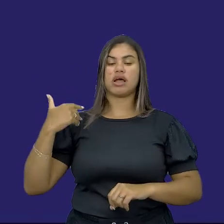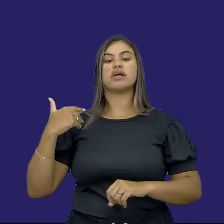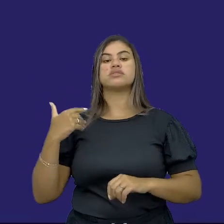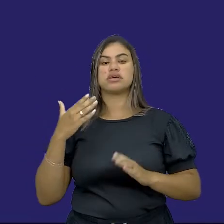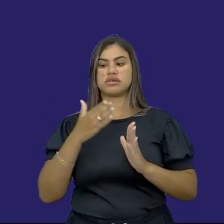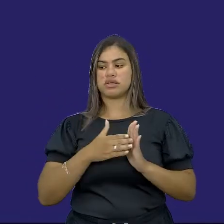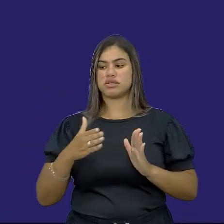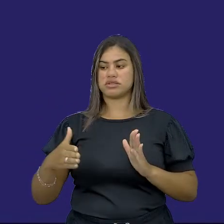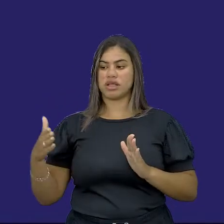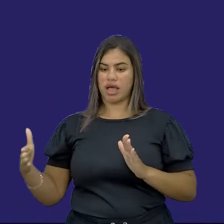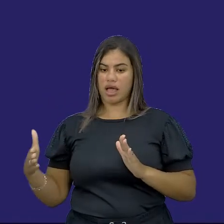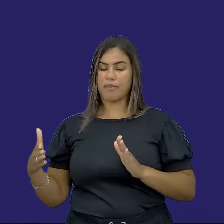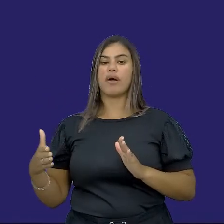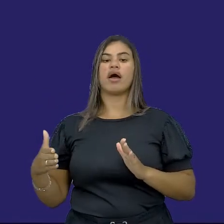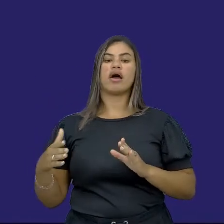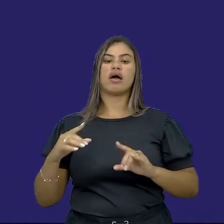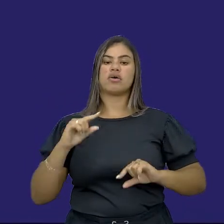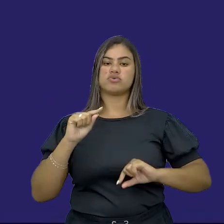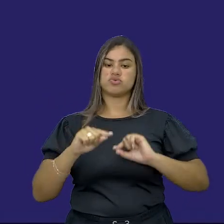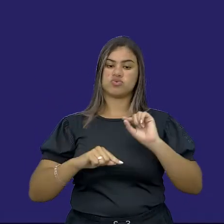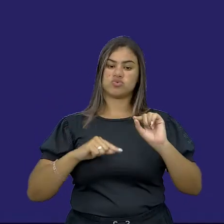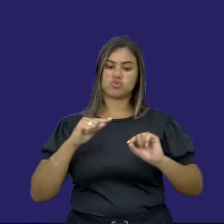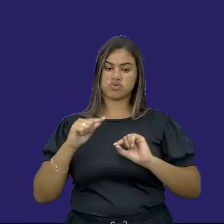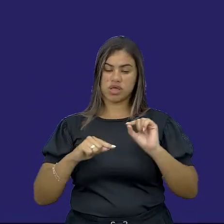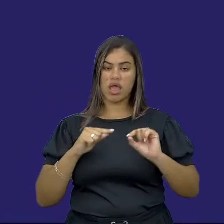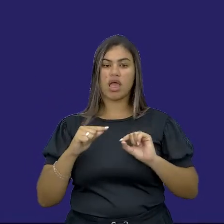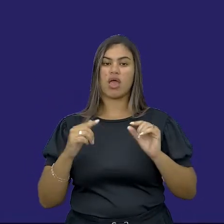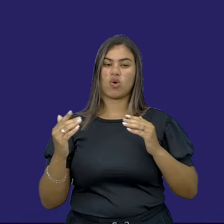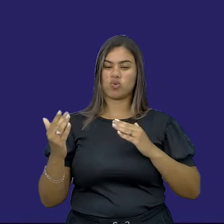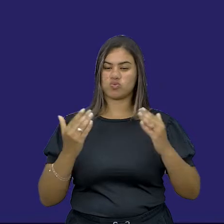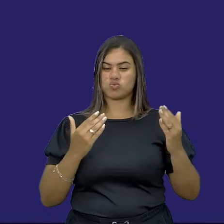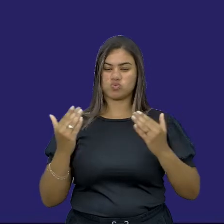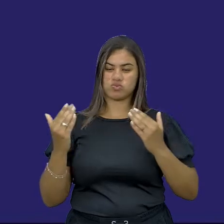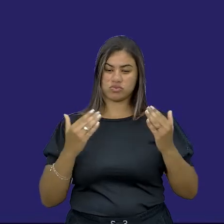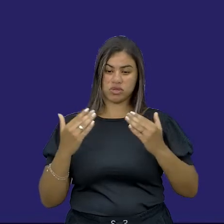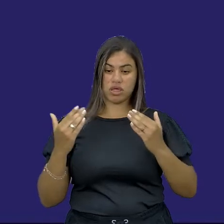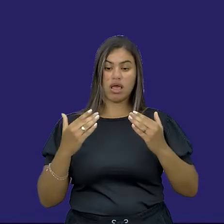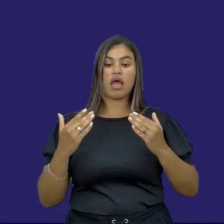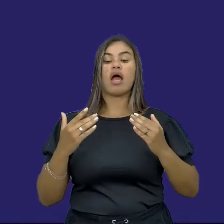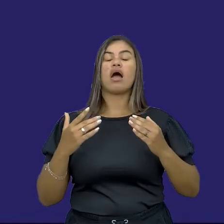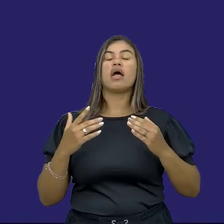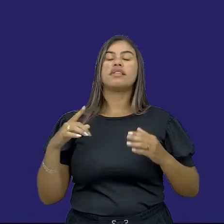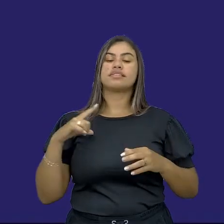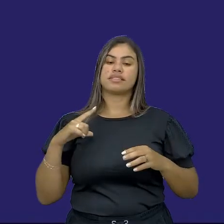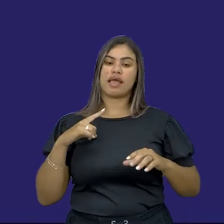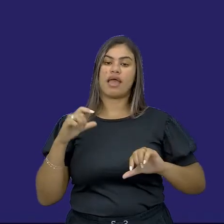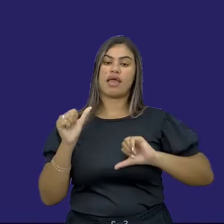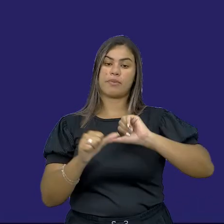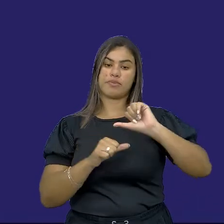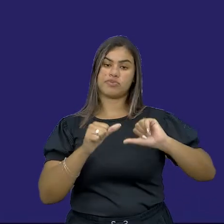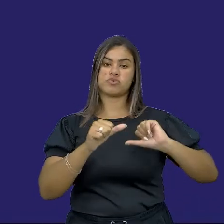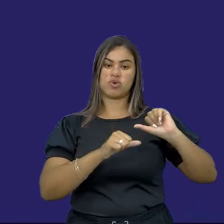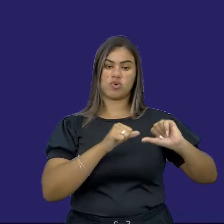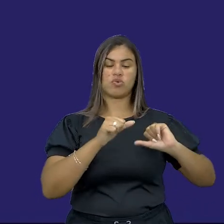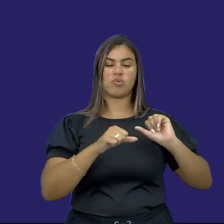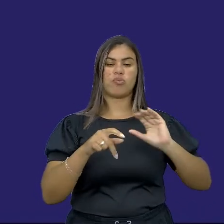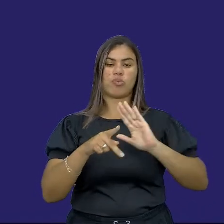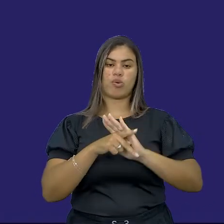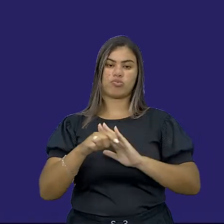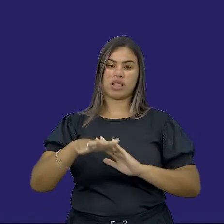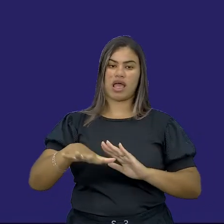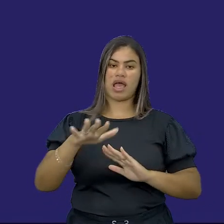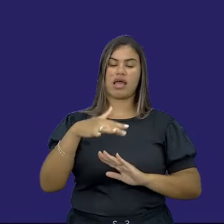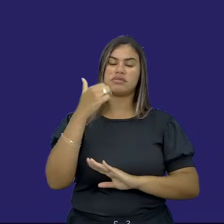etapa, se comparado ao ano anterior, nós tivemos algumas alterações na estrutura das formações para a área de ciências